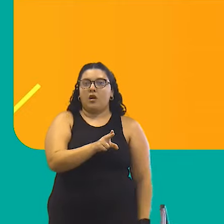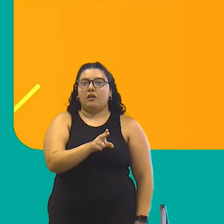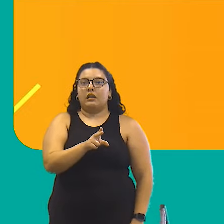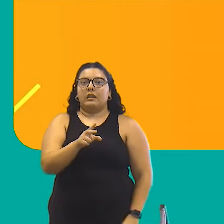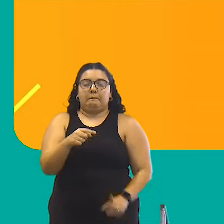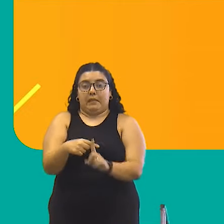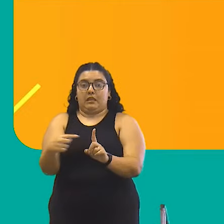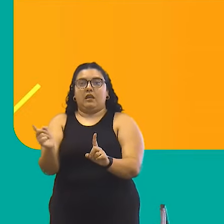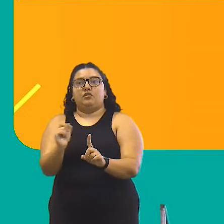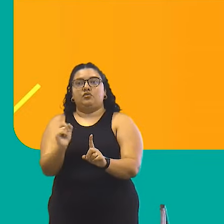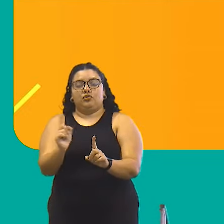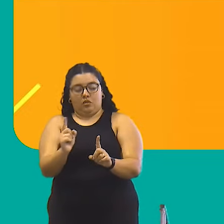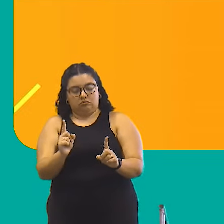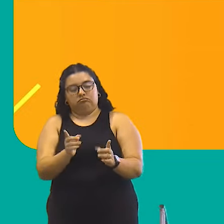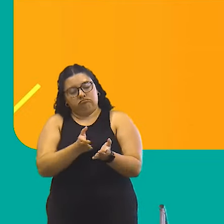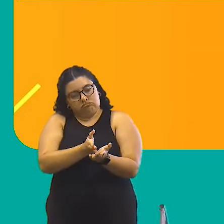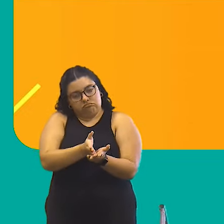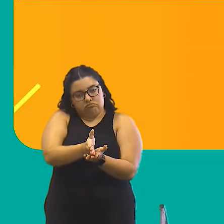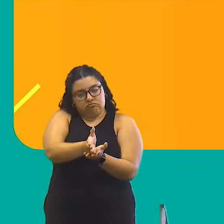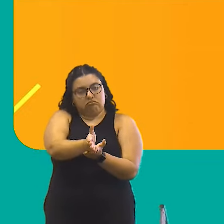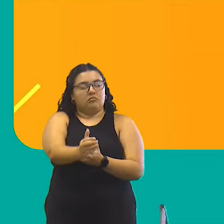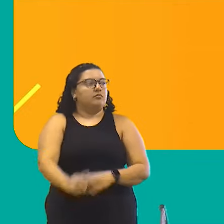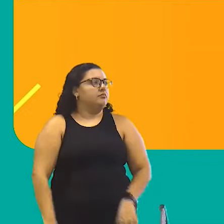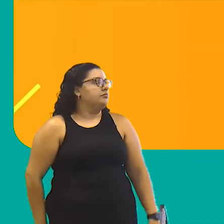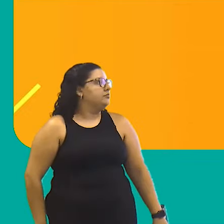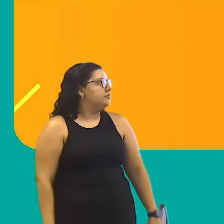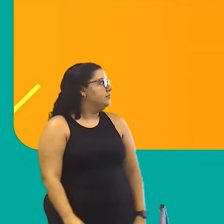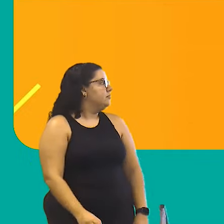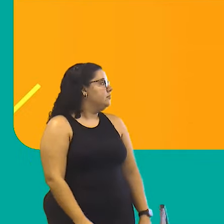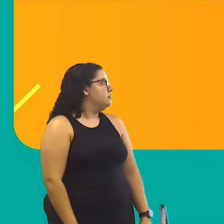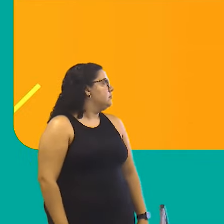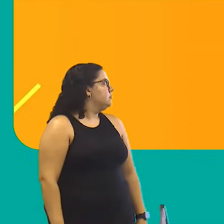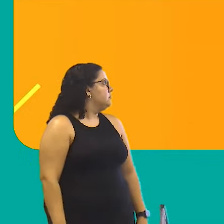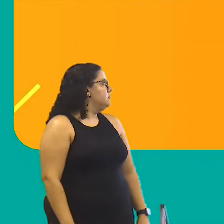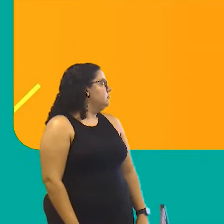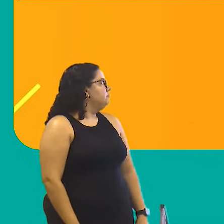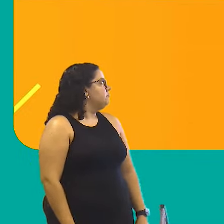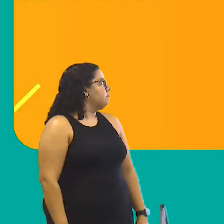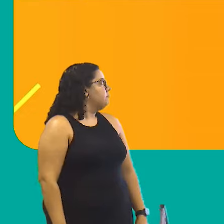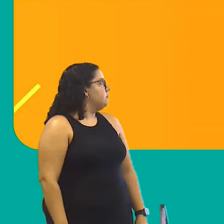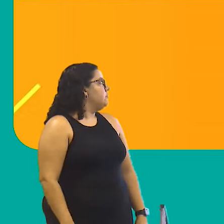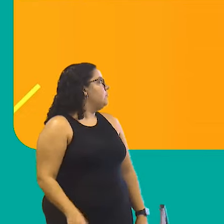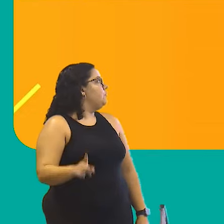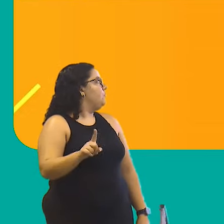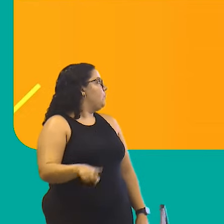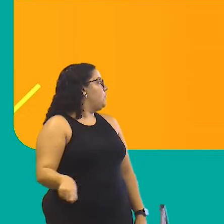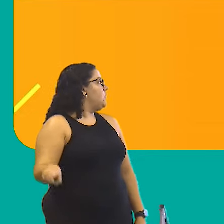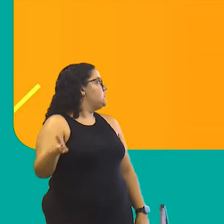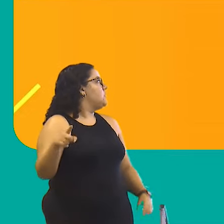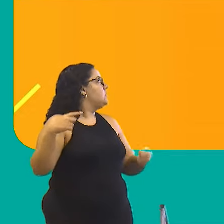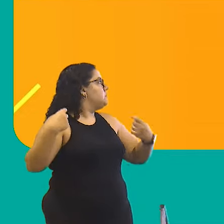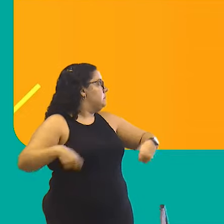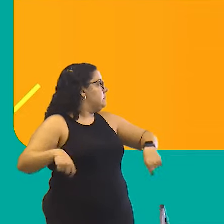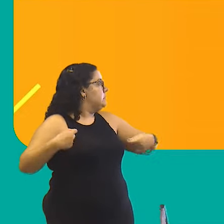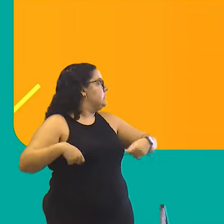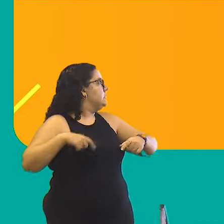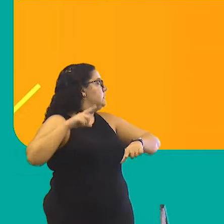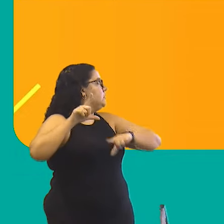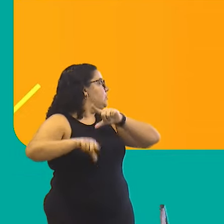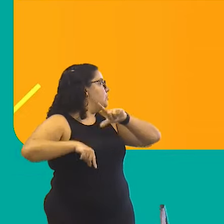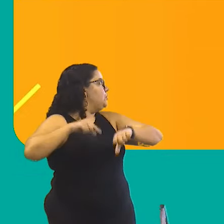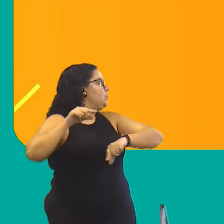O caminho só tem um. Então vocês precisam encontrar opções